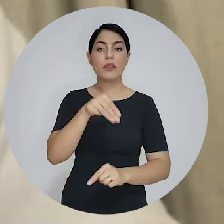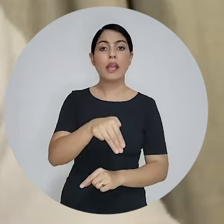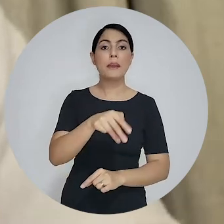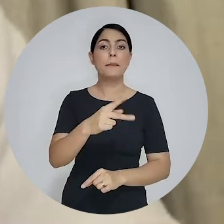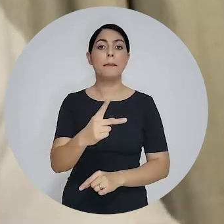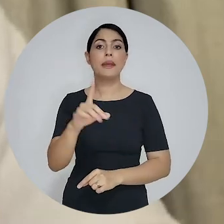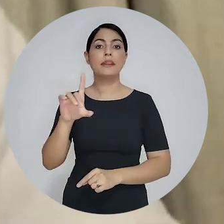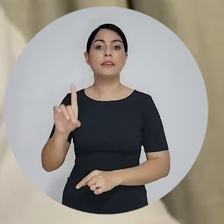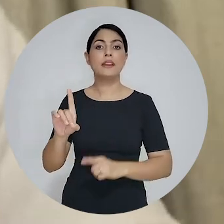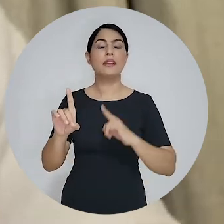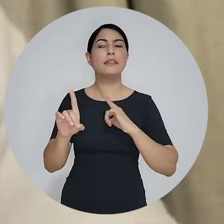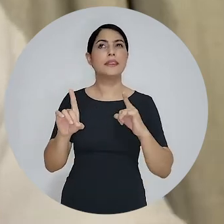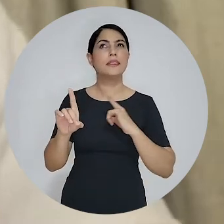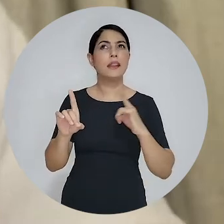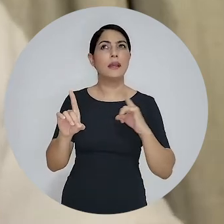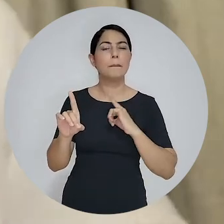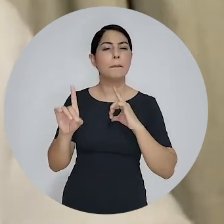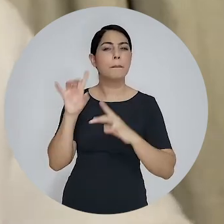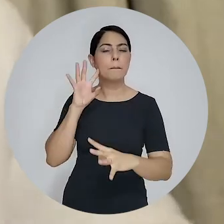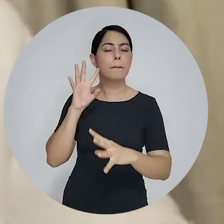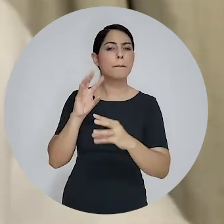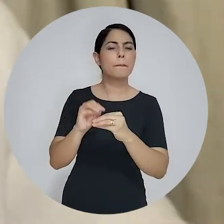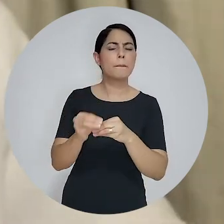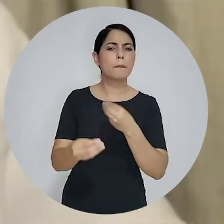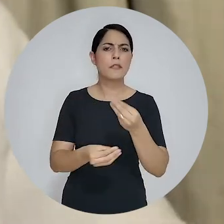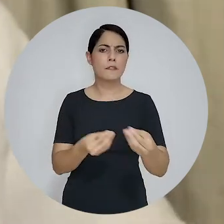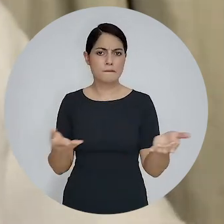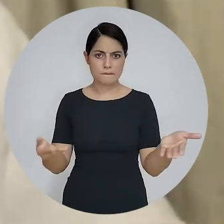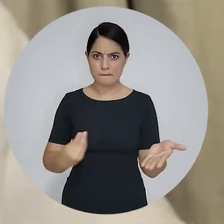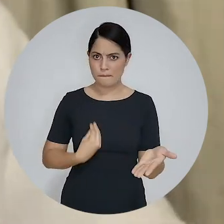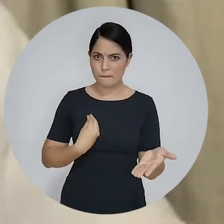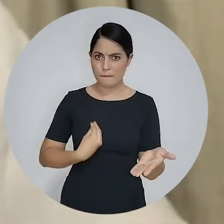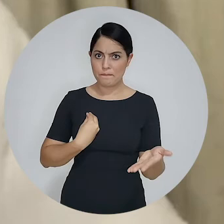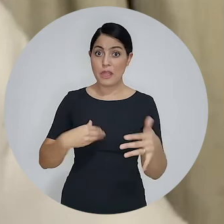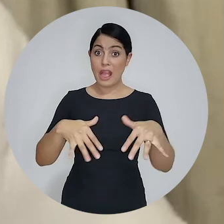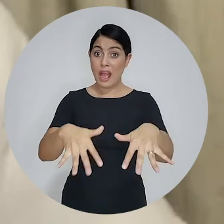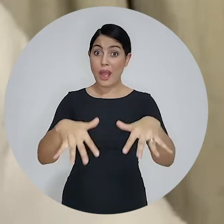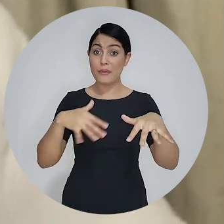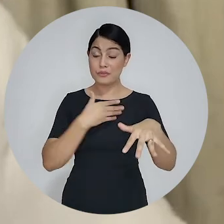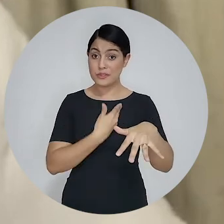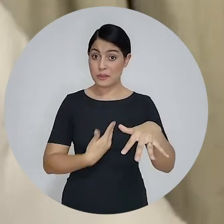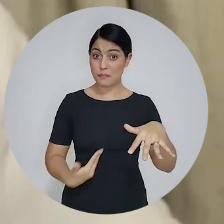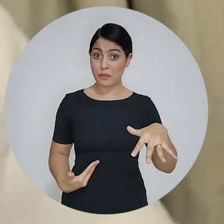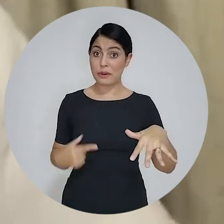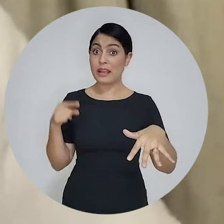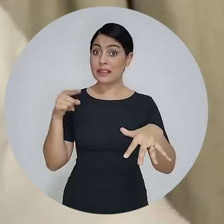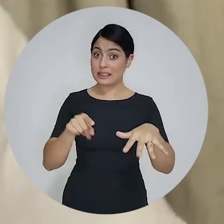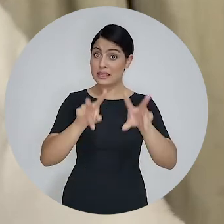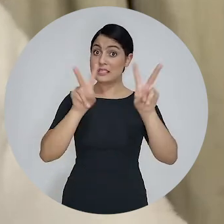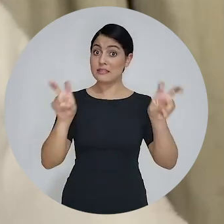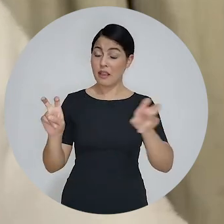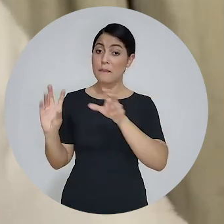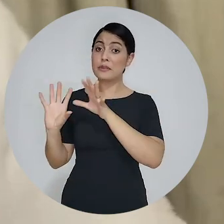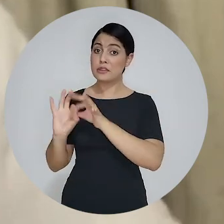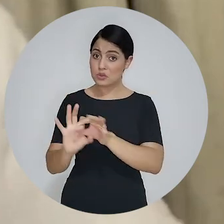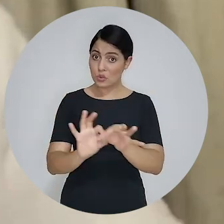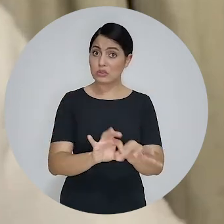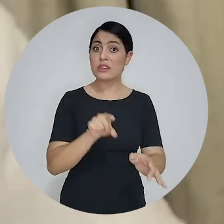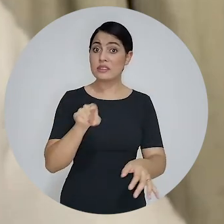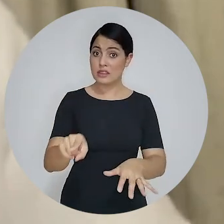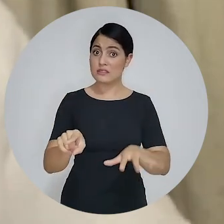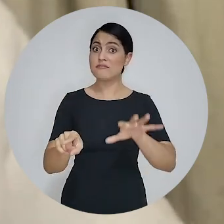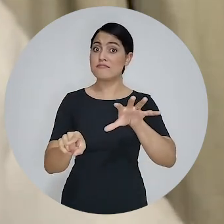de que a ANPD está fazendo, justamente na feliz coincidência da data de hoje, uma audiência pública justamente sobre esse